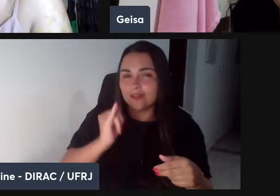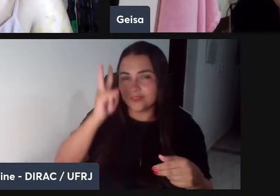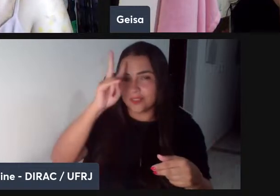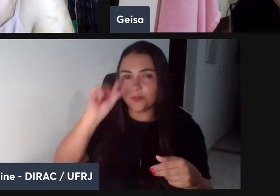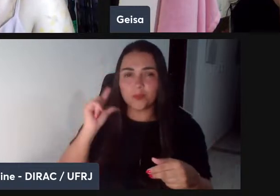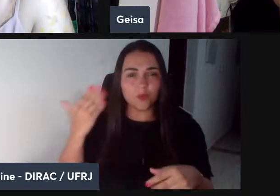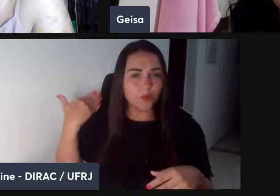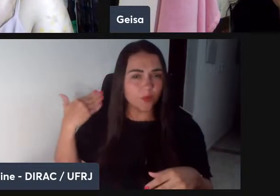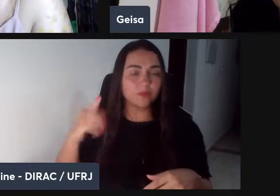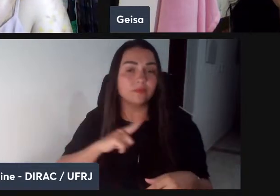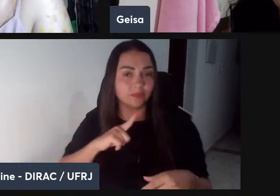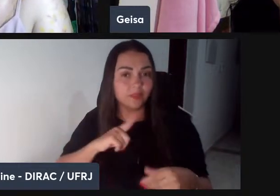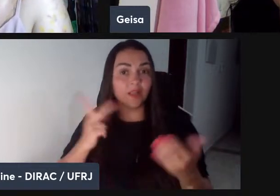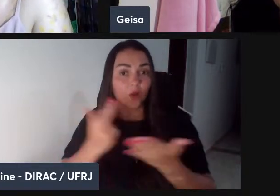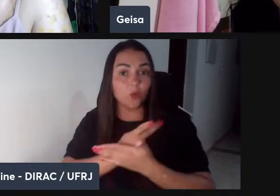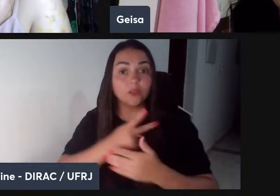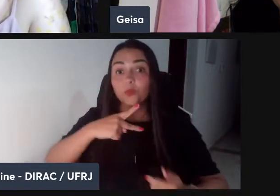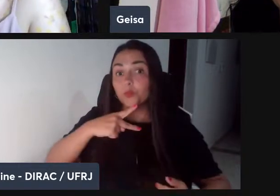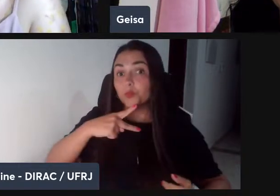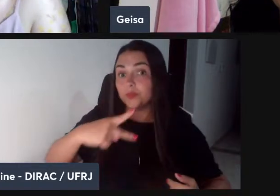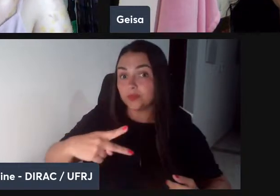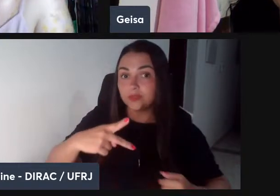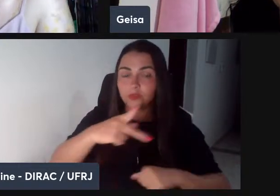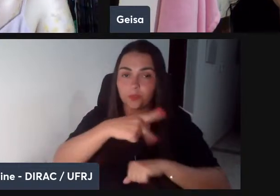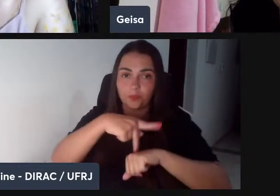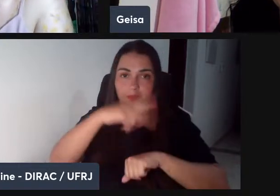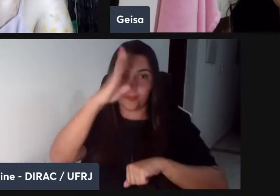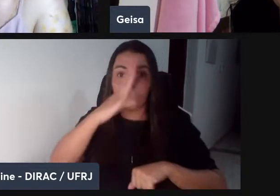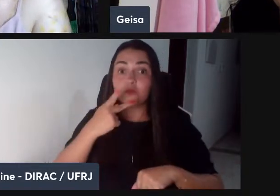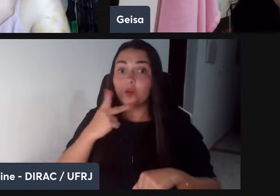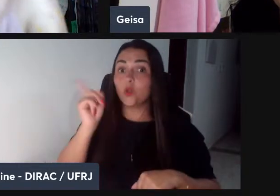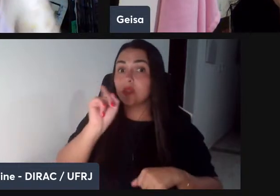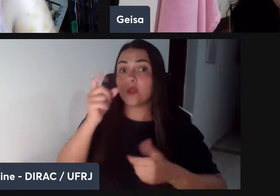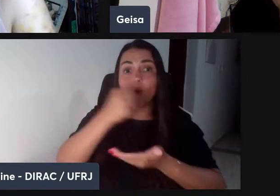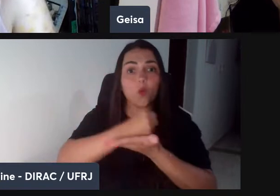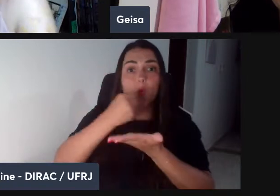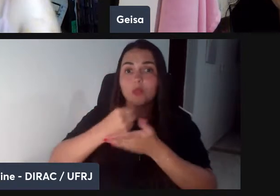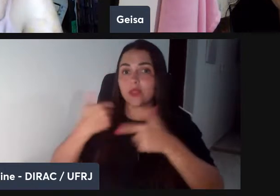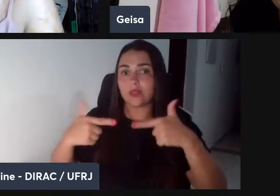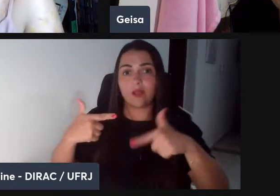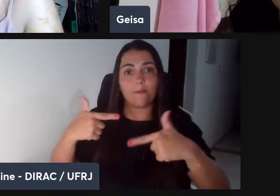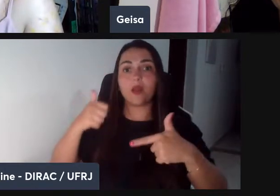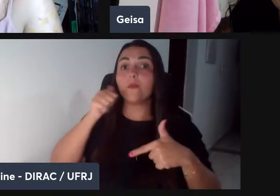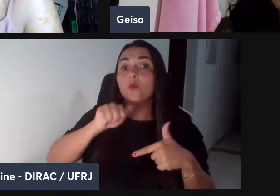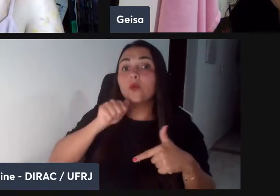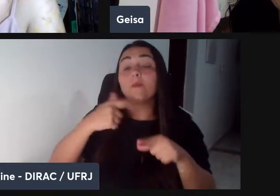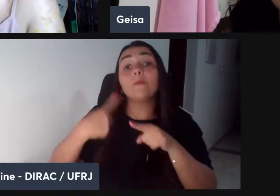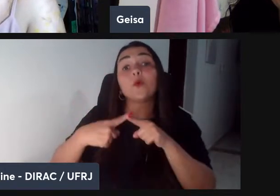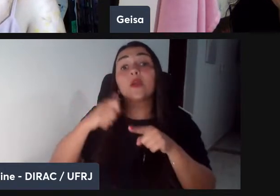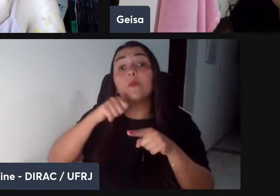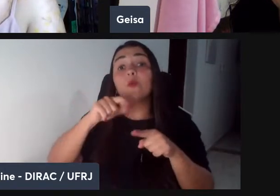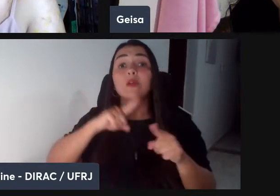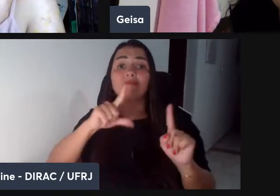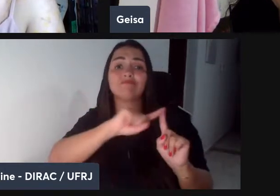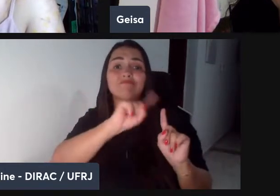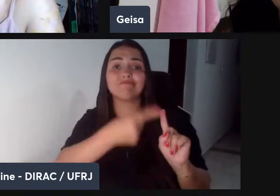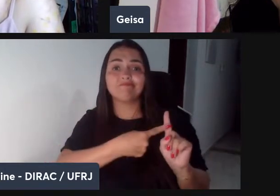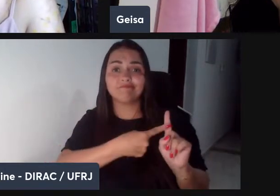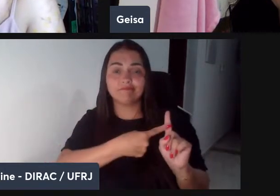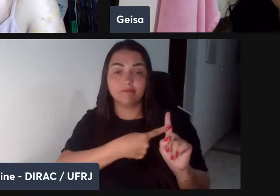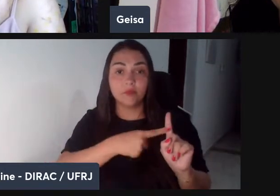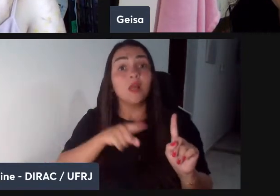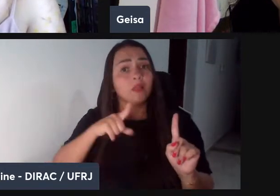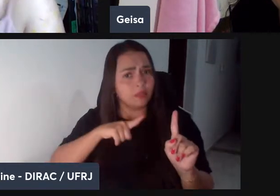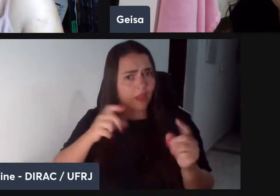tinha um presidente que falava que não contratava mulheres. Porque elas engravidavam. E é assim ainda em muitos